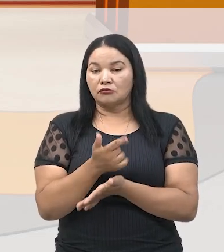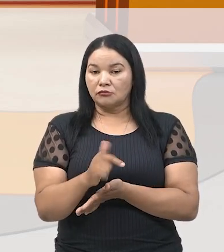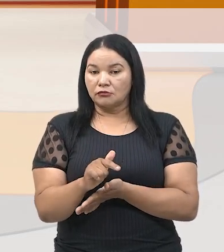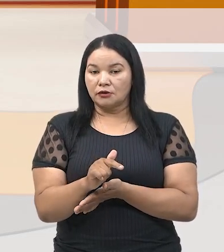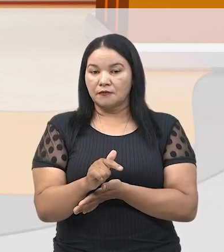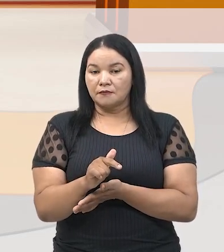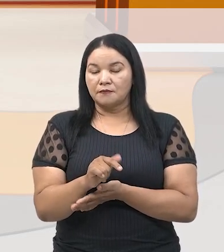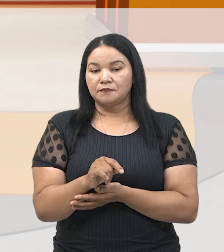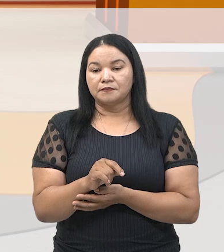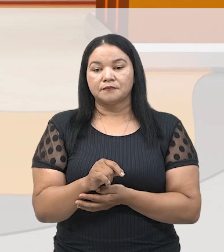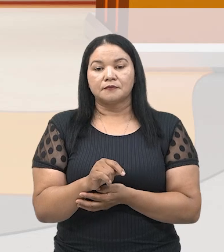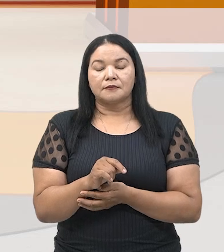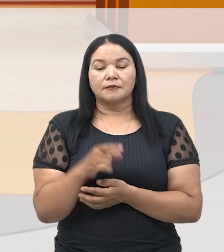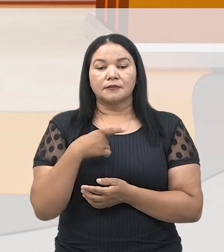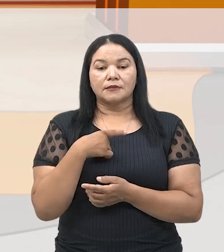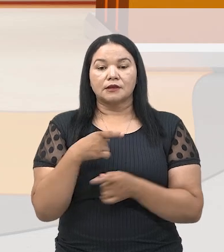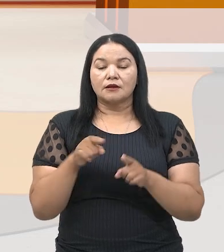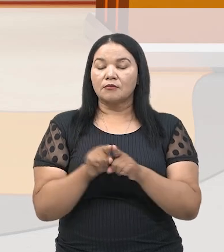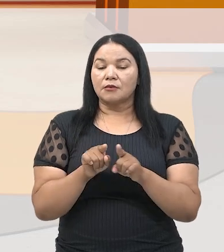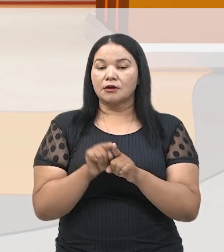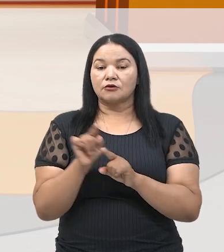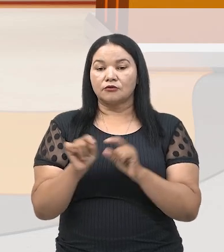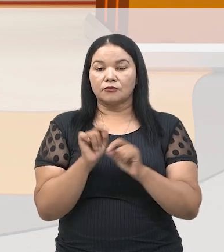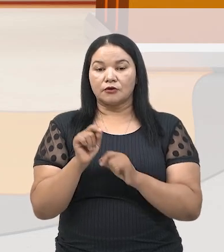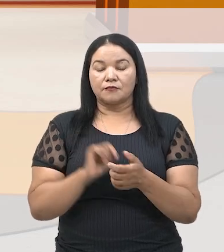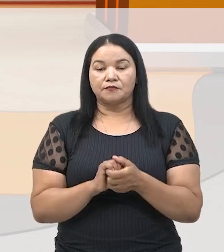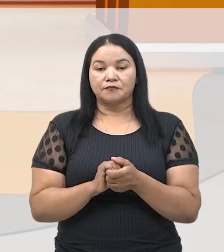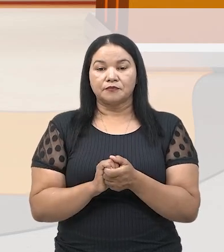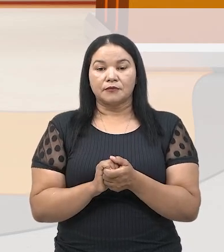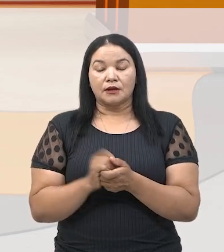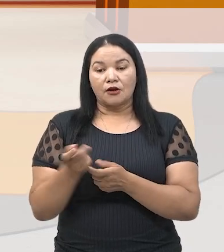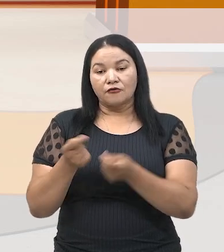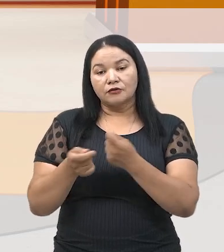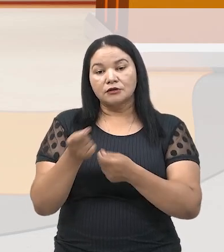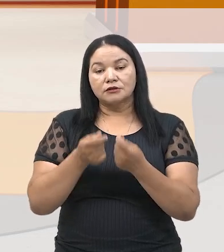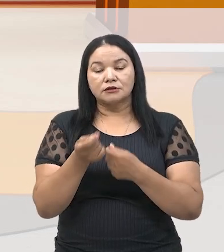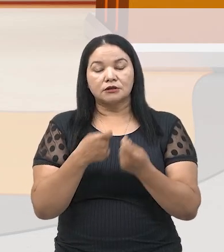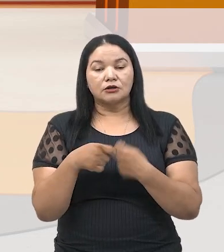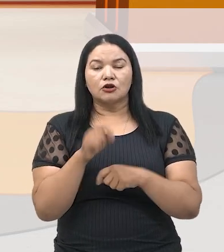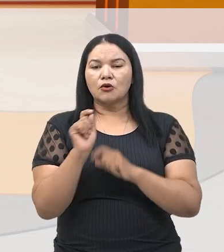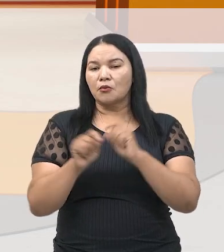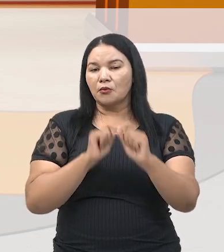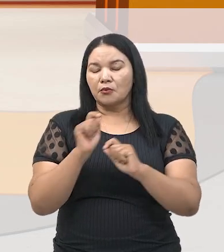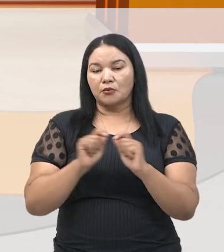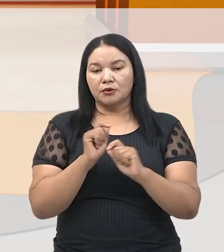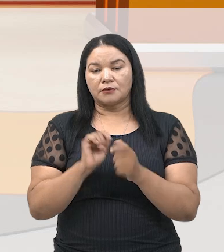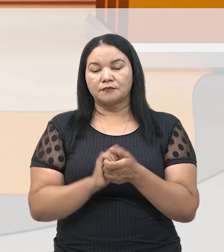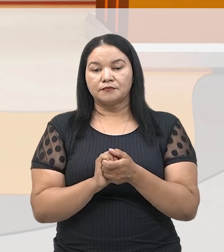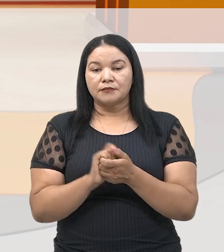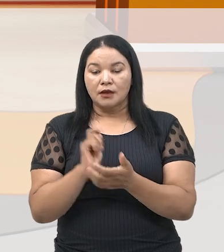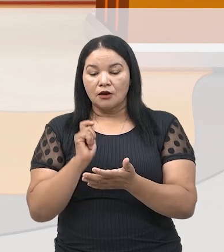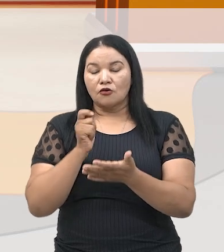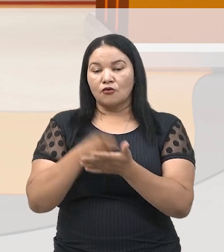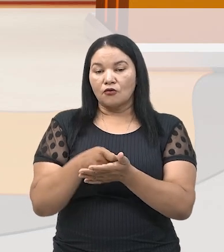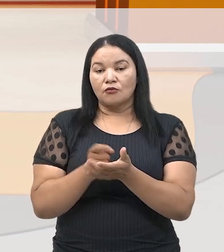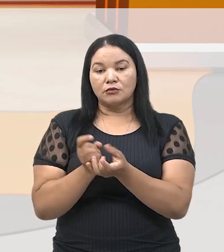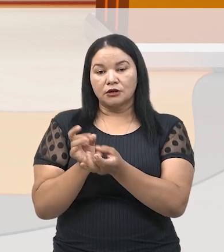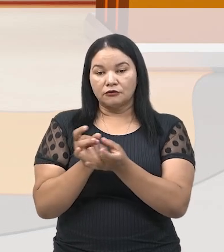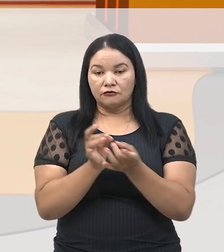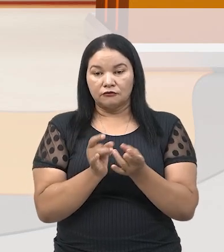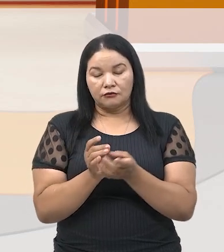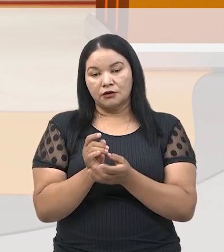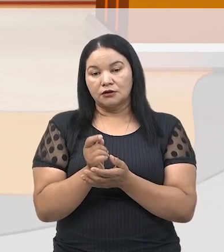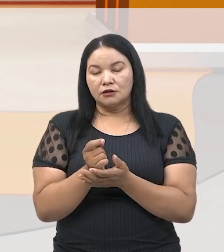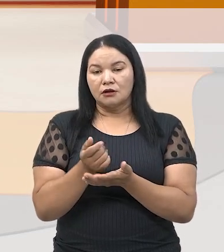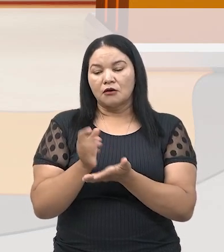Em relação à especulação financeira, vamos observar o que seria isso, né? a compra e venda de moeda em